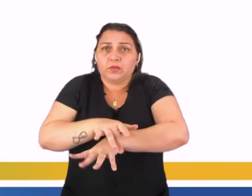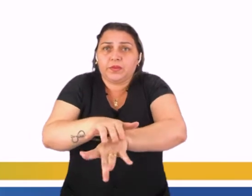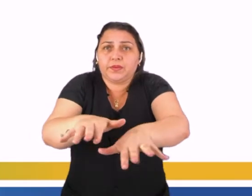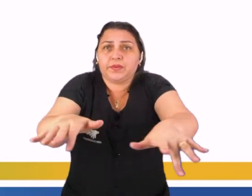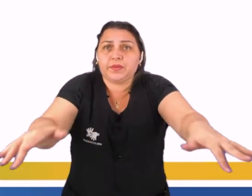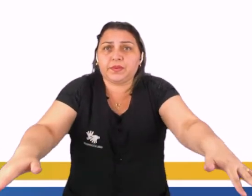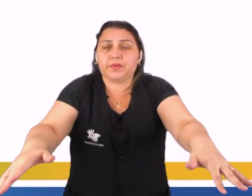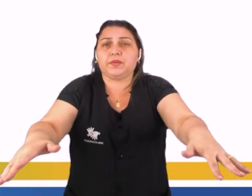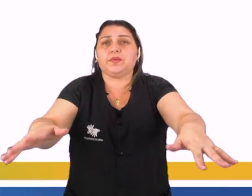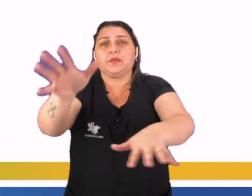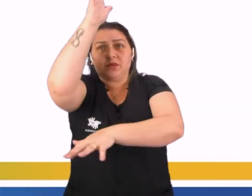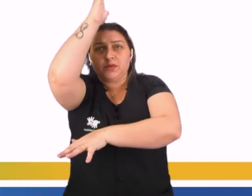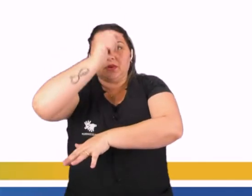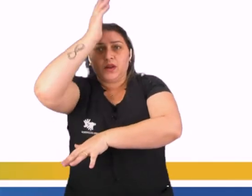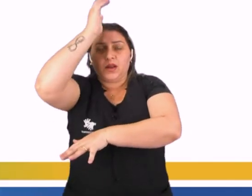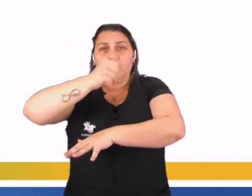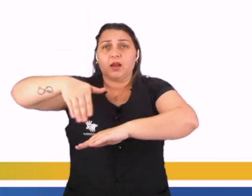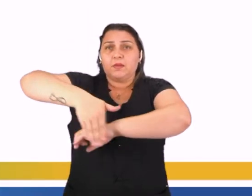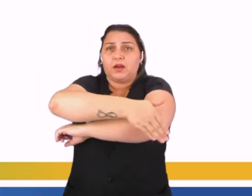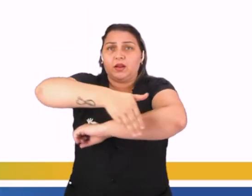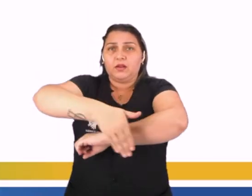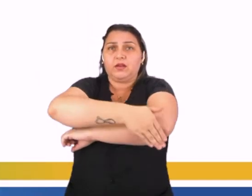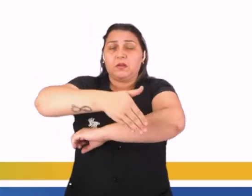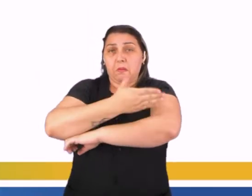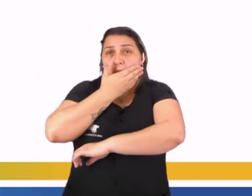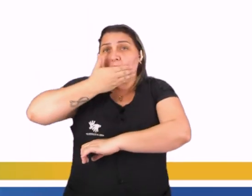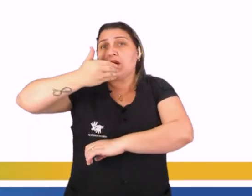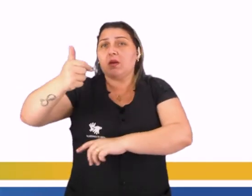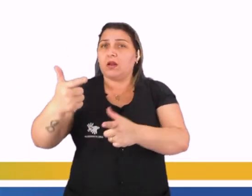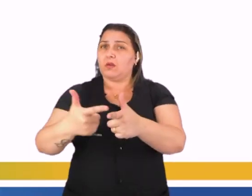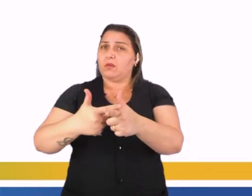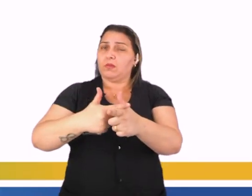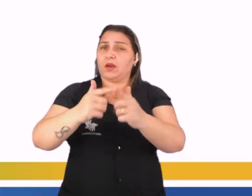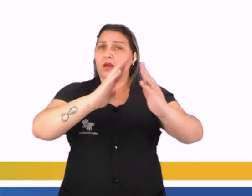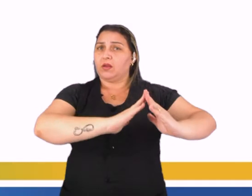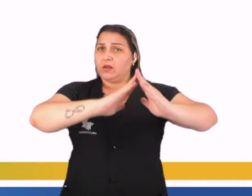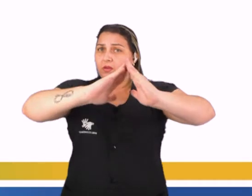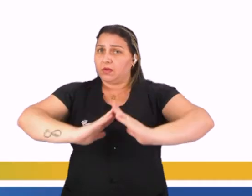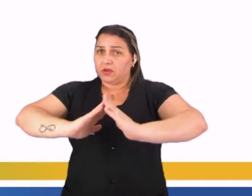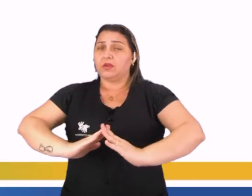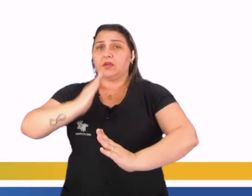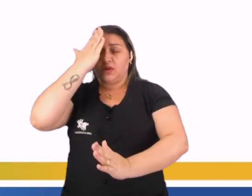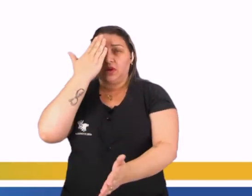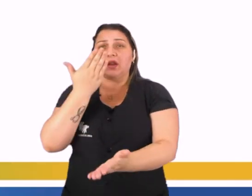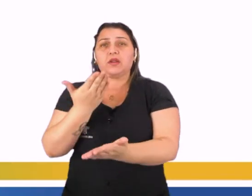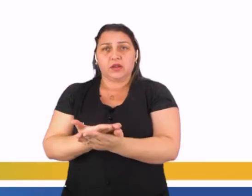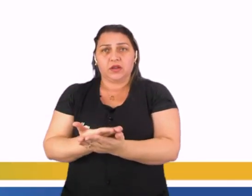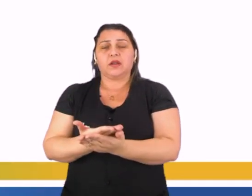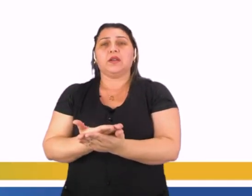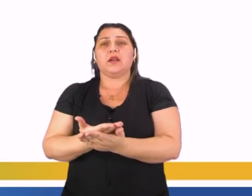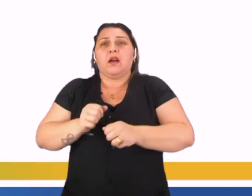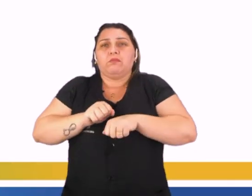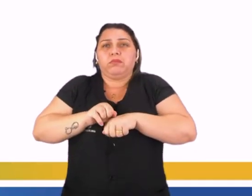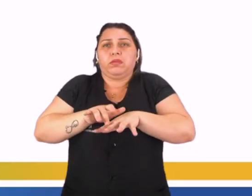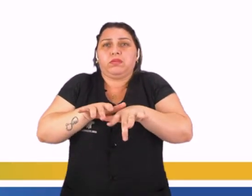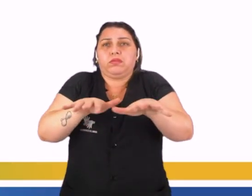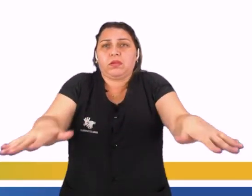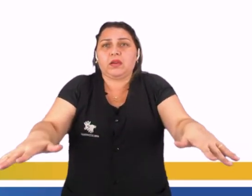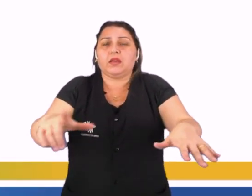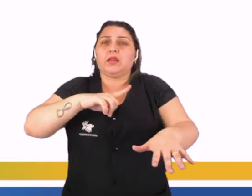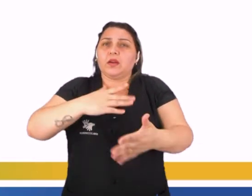caracteriza-se por apresentar, logo no primeiro parágrafo, a principal e mais relevante informação. Este